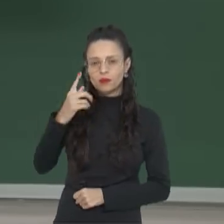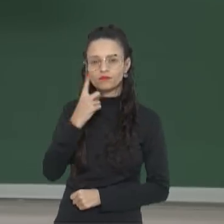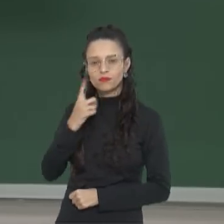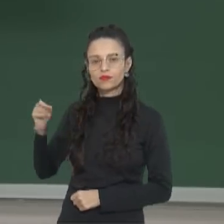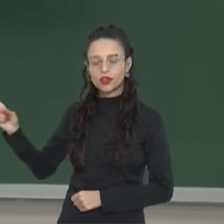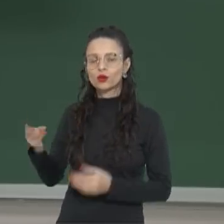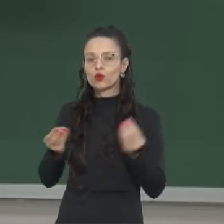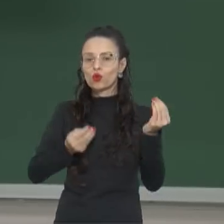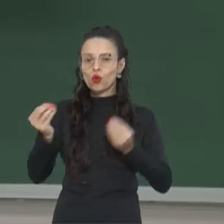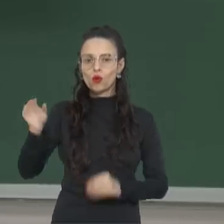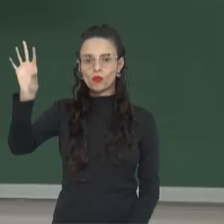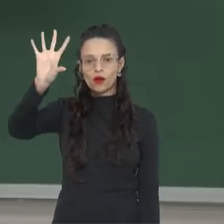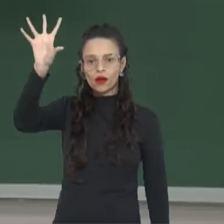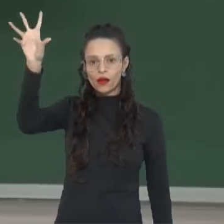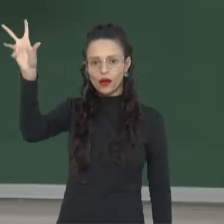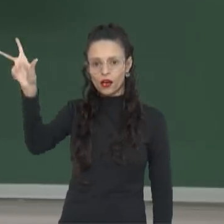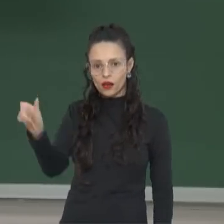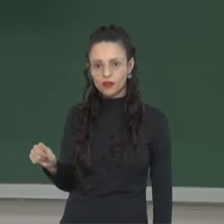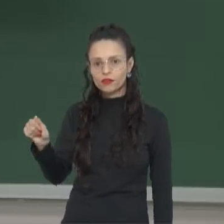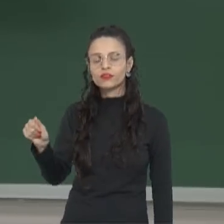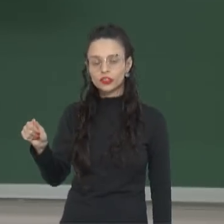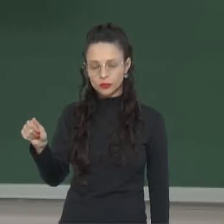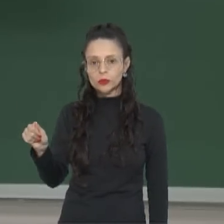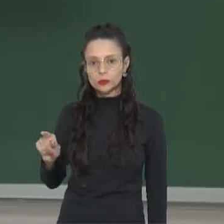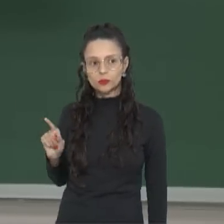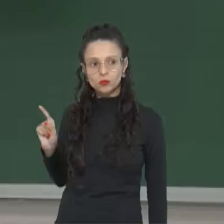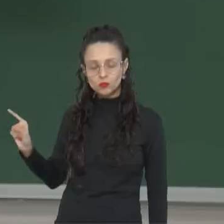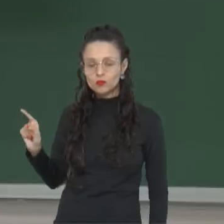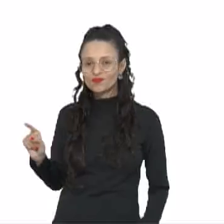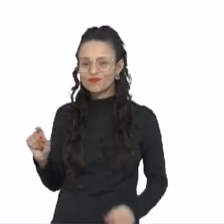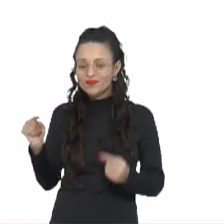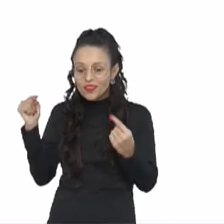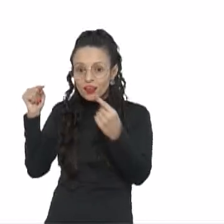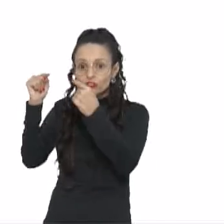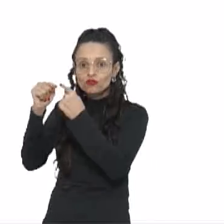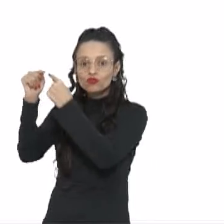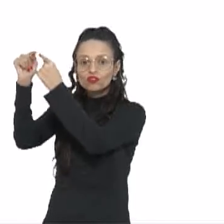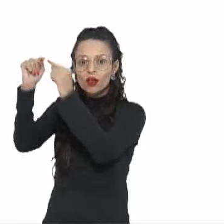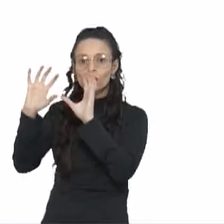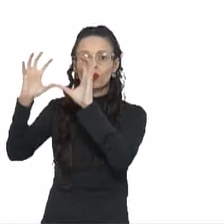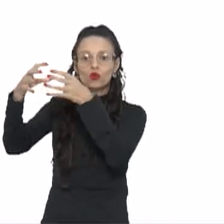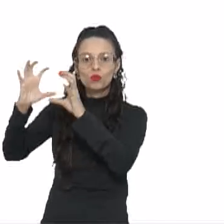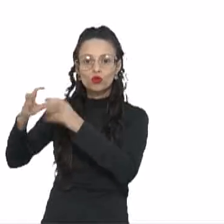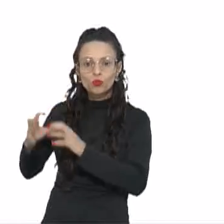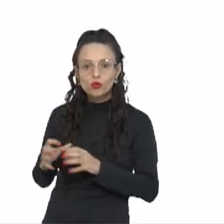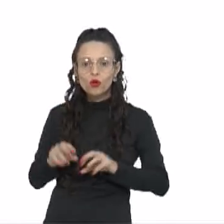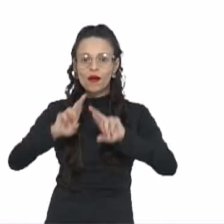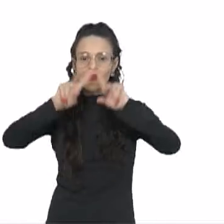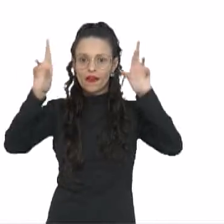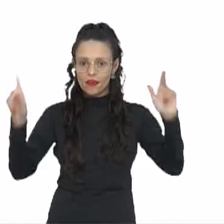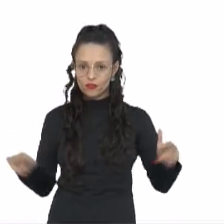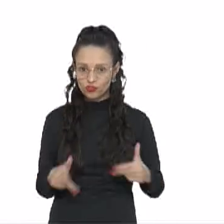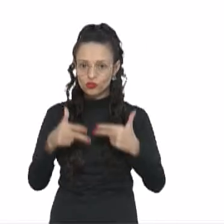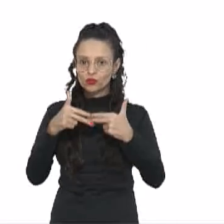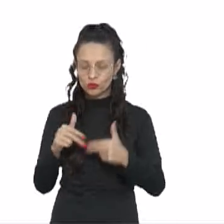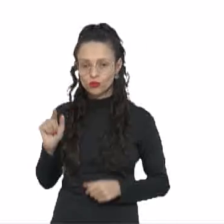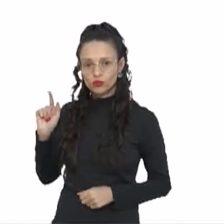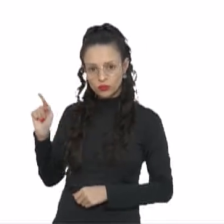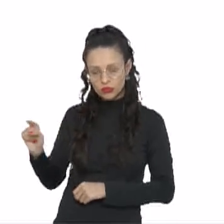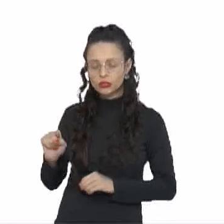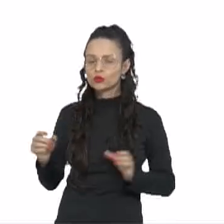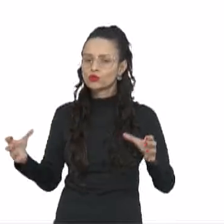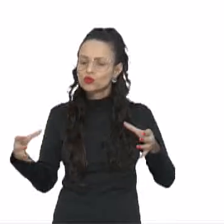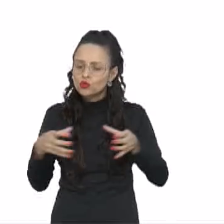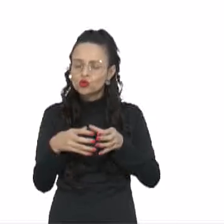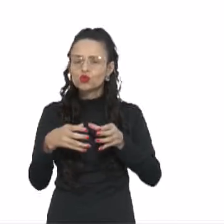é a África segundo os grupos étnicos. Então, os grupos étnicos que